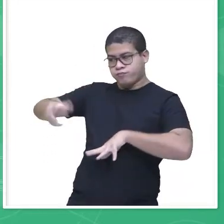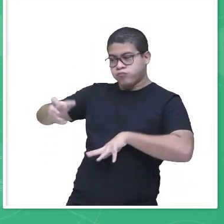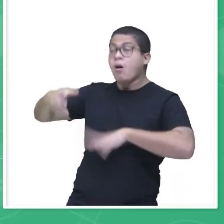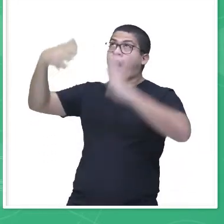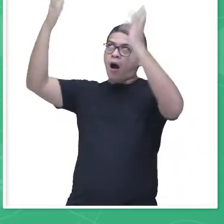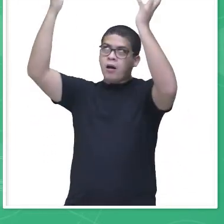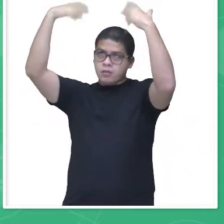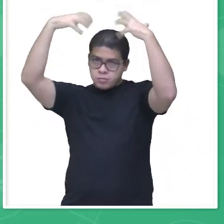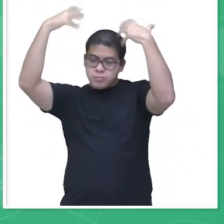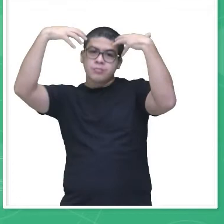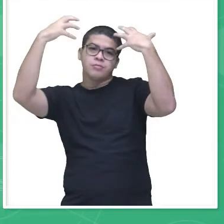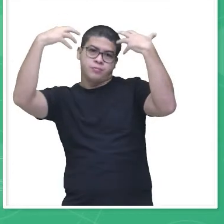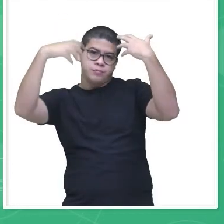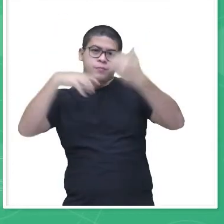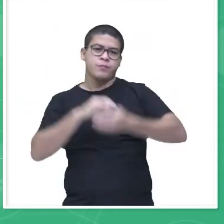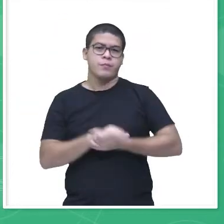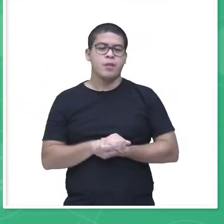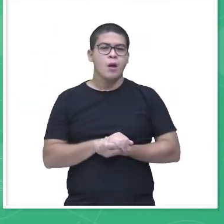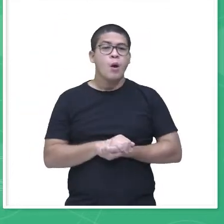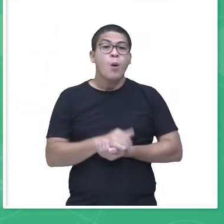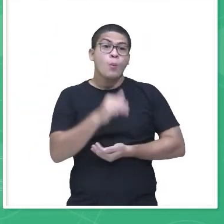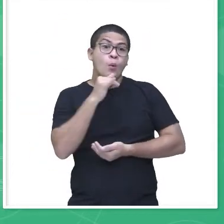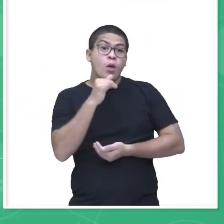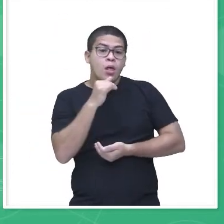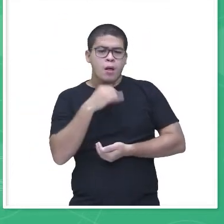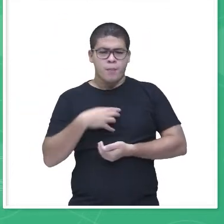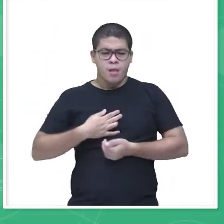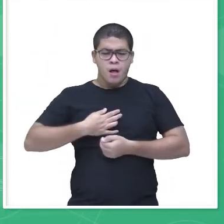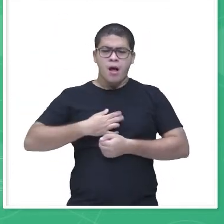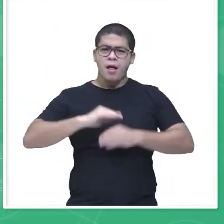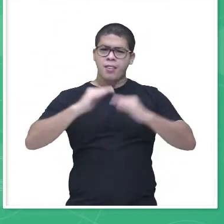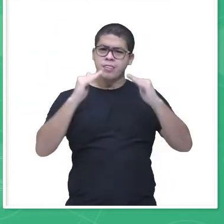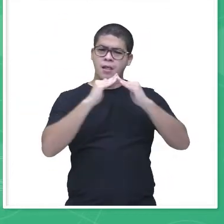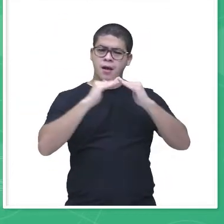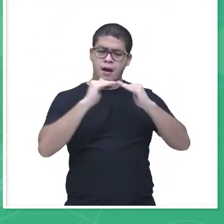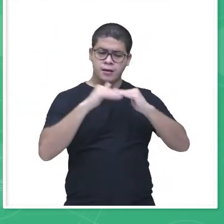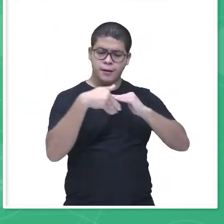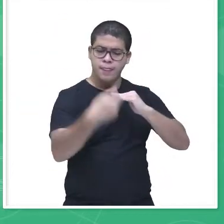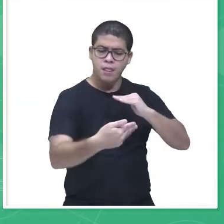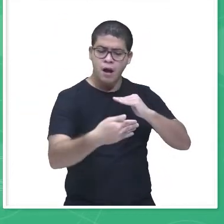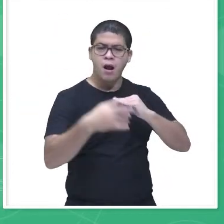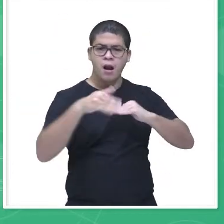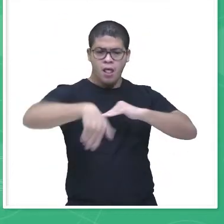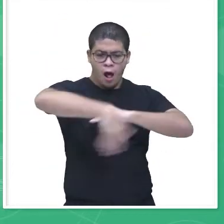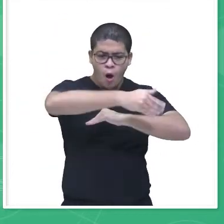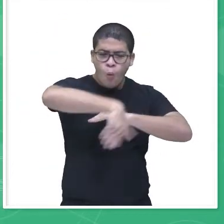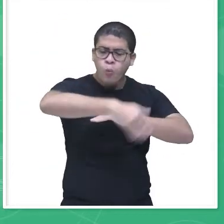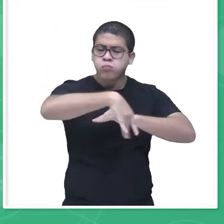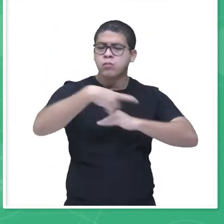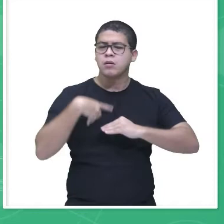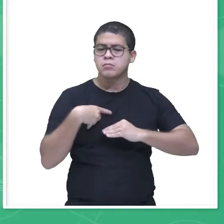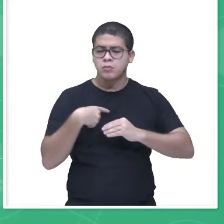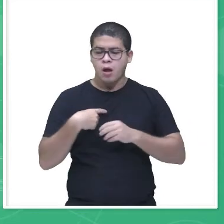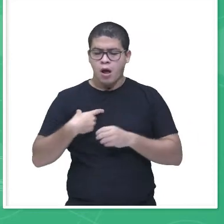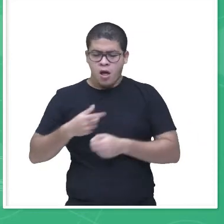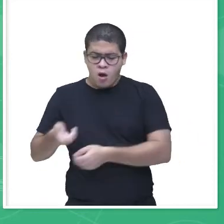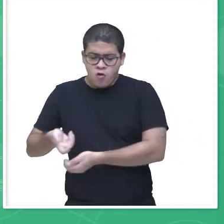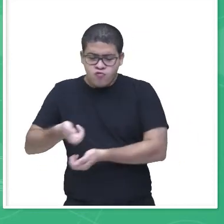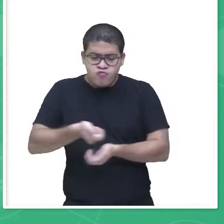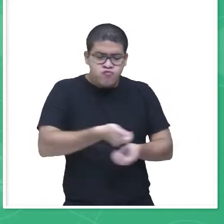limpar a calçada, gente. Vá varrer, vá fazer um pouco de atividade física varrendo, ao invés de desperdiçar água só